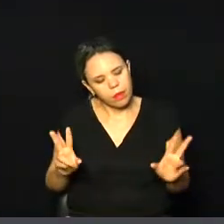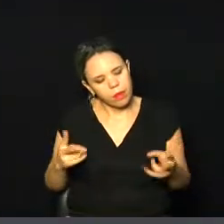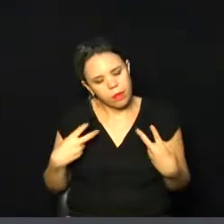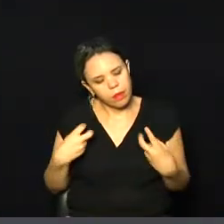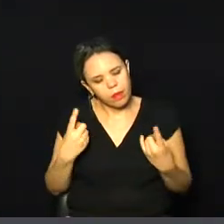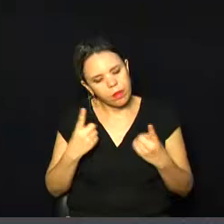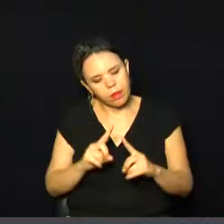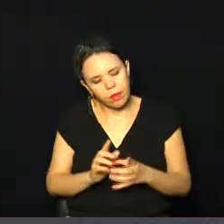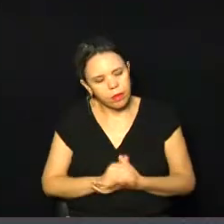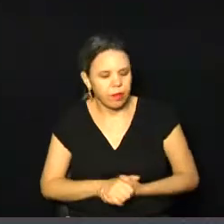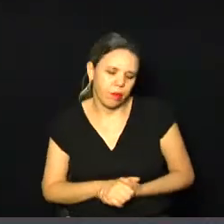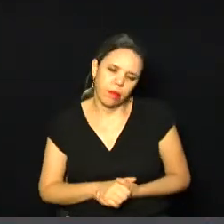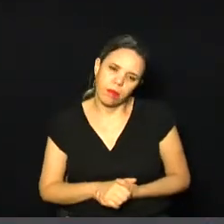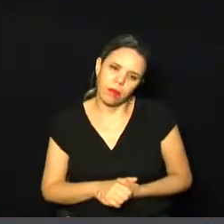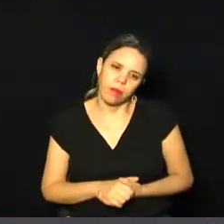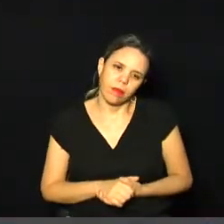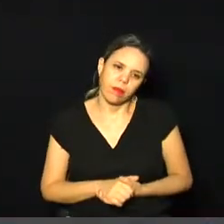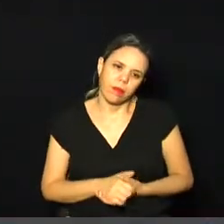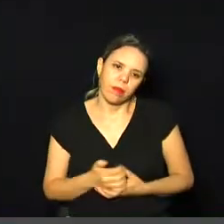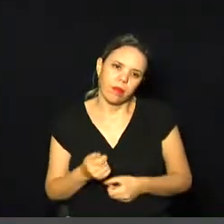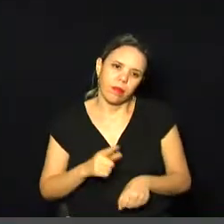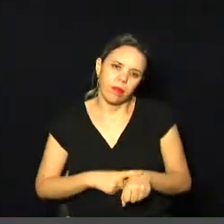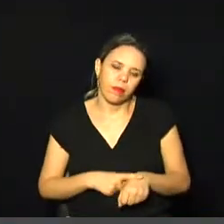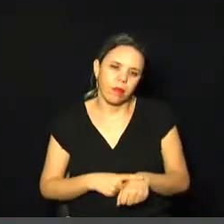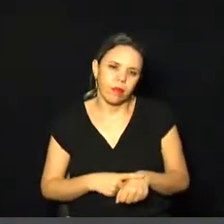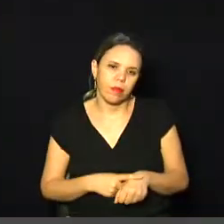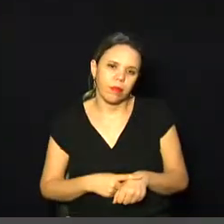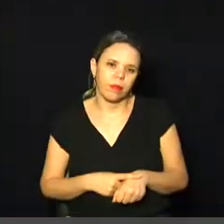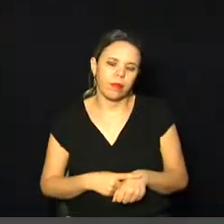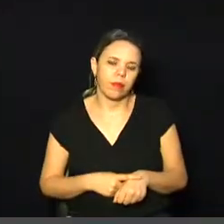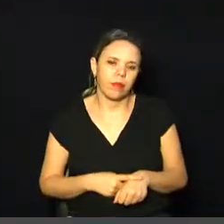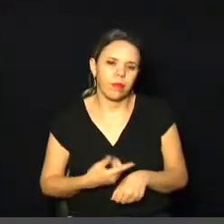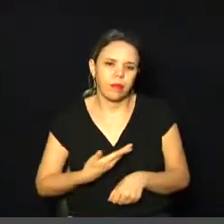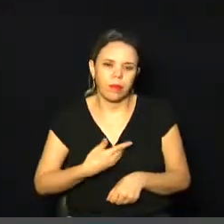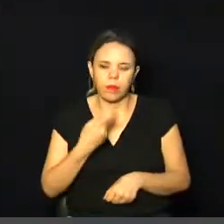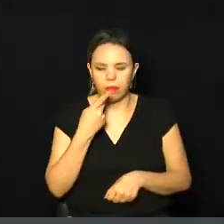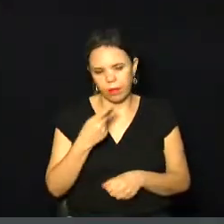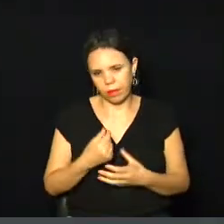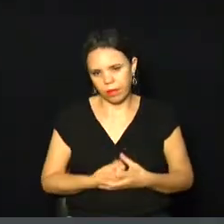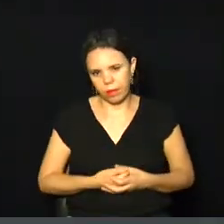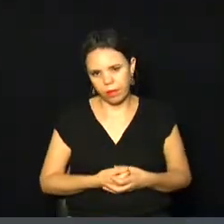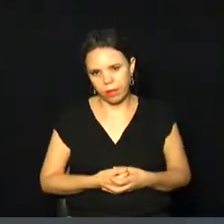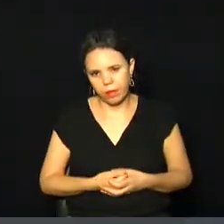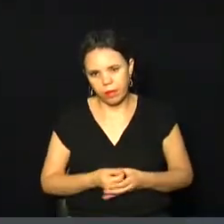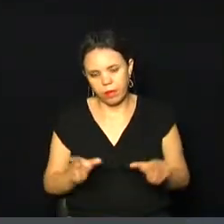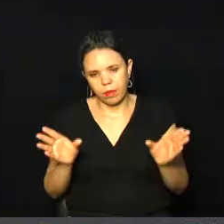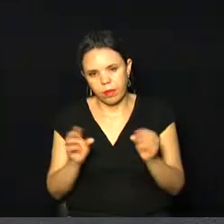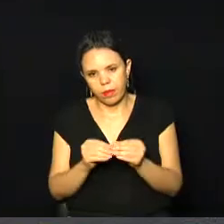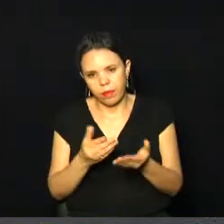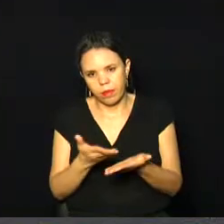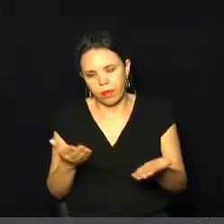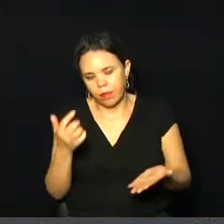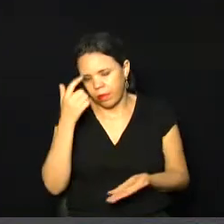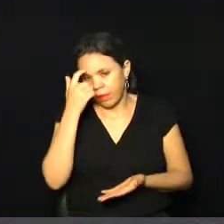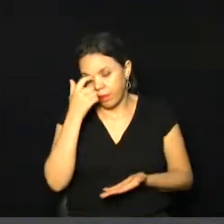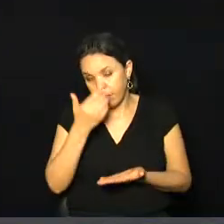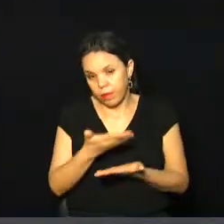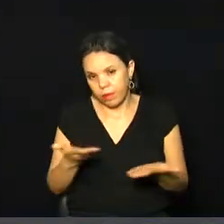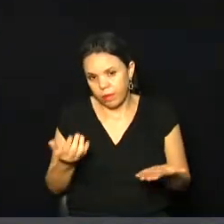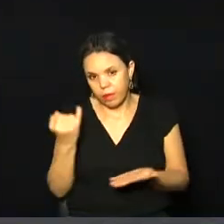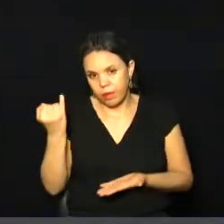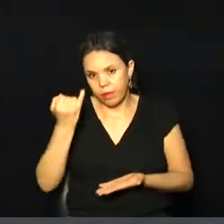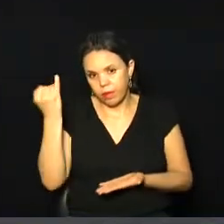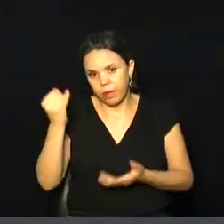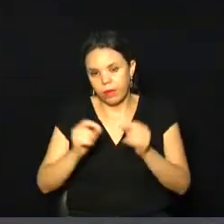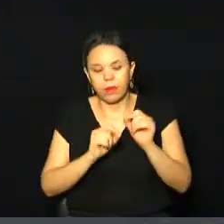relacionamento. Então, assim, estamos com pouco tempo, então também, para minha colega poder falar um pouquinho, então eu vou resumir para vocês o seguinte, a importância